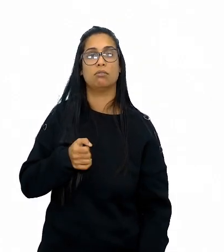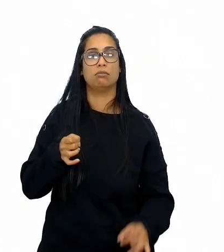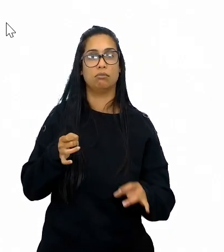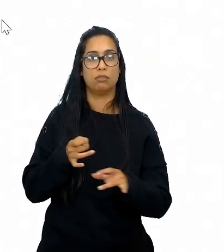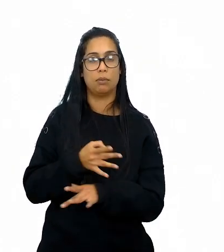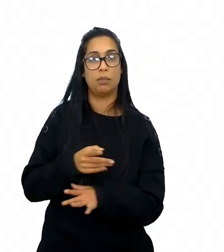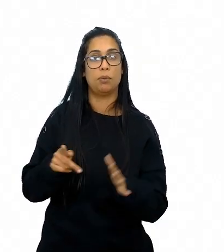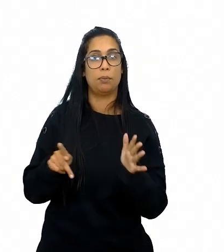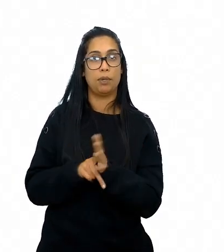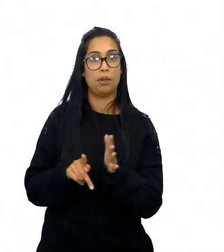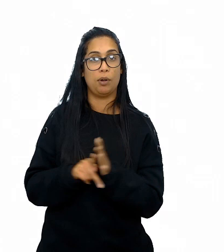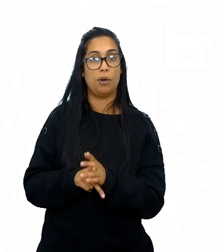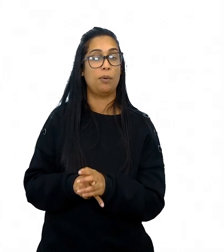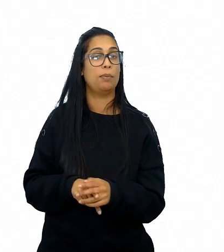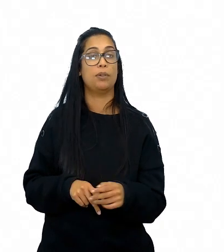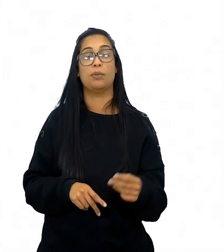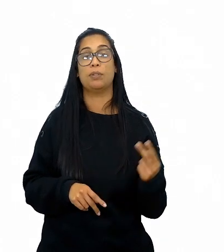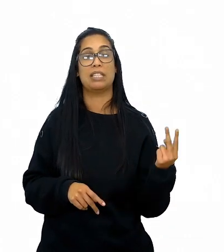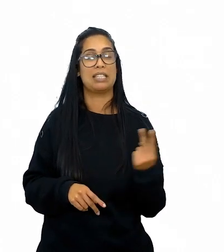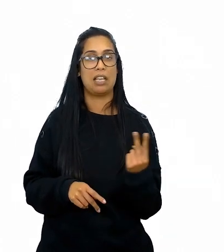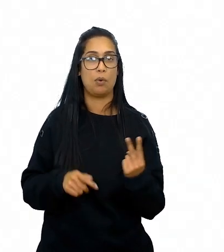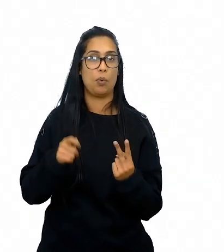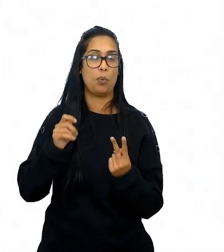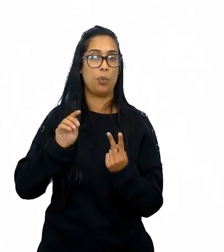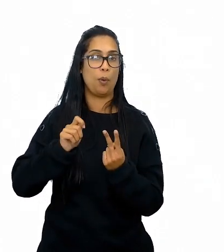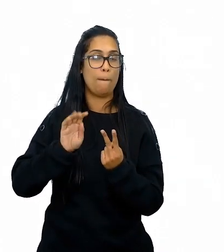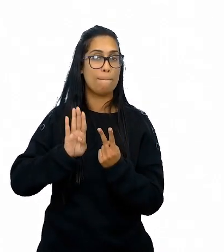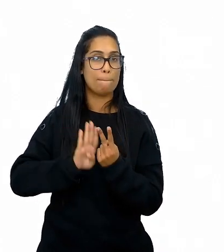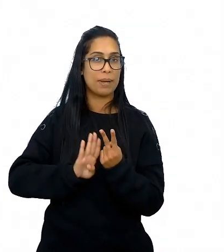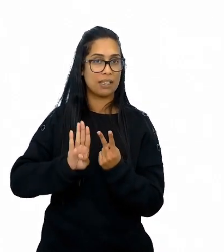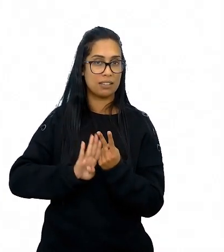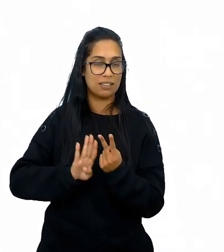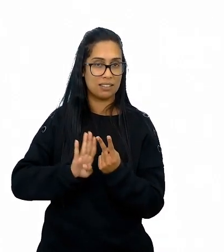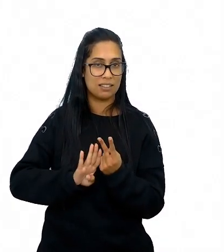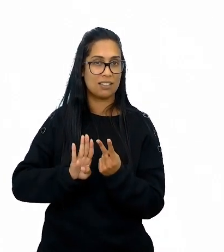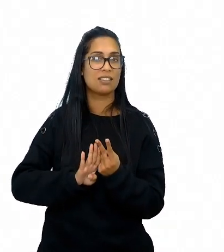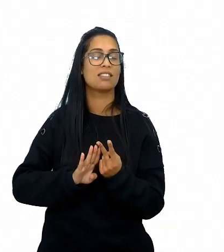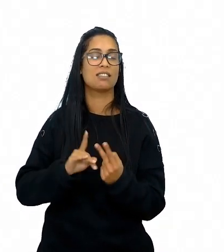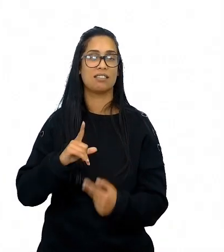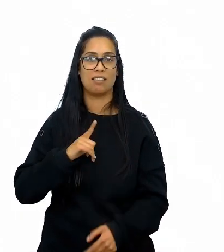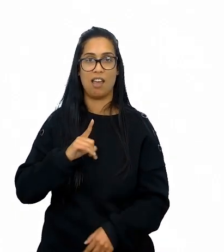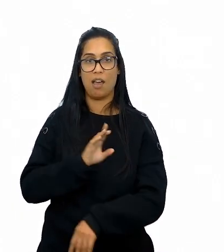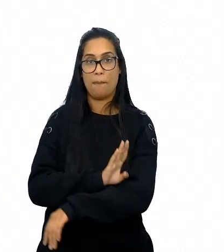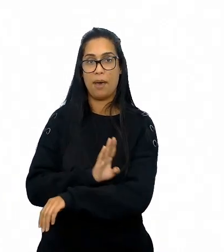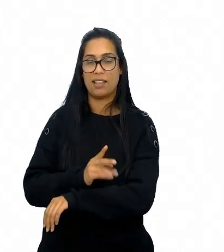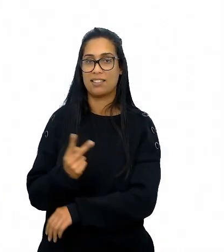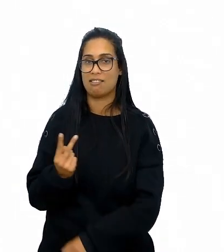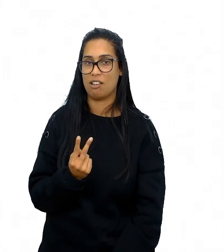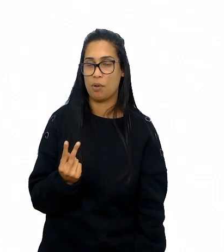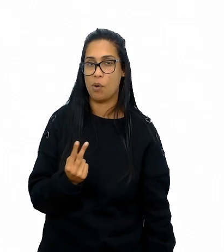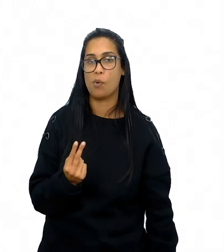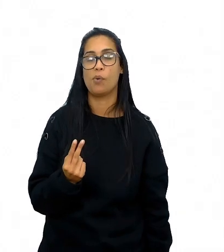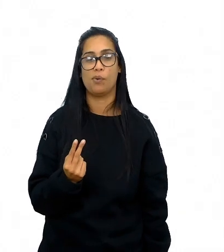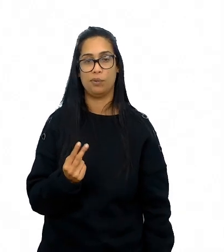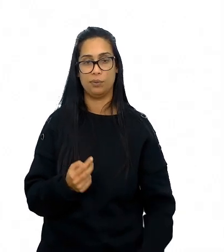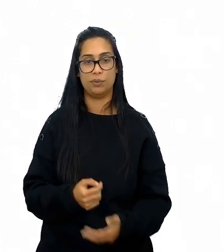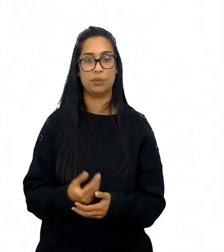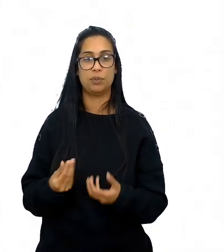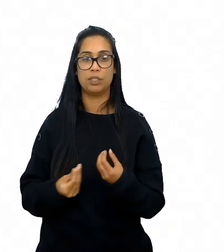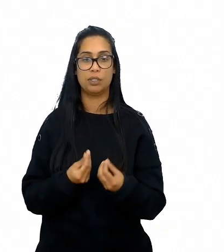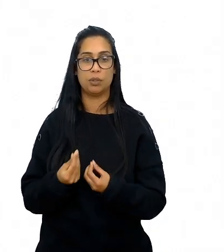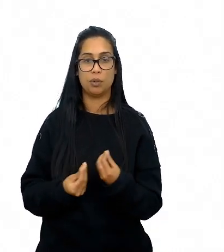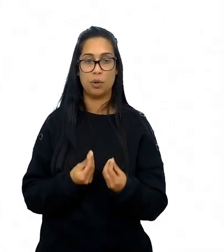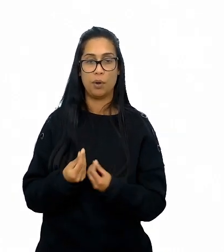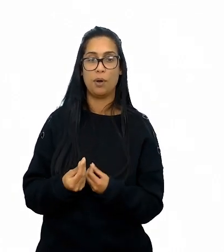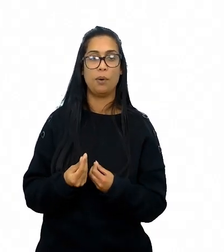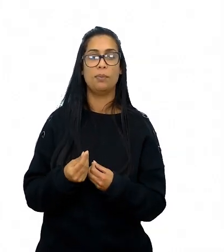do segundo bimestre, então né, conversaremos hoje também sobre a interdisciplinaridade, tá? Vai ser bem legal.